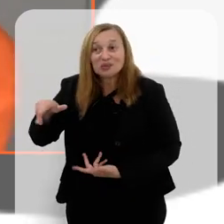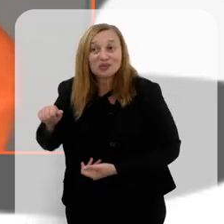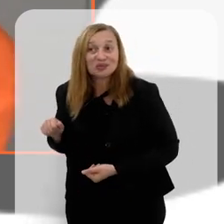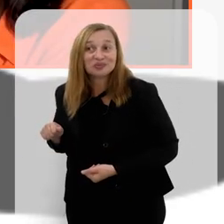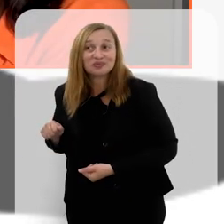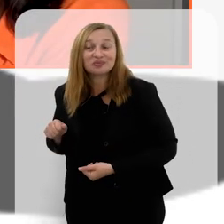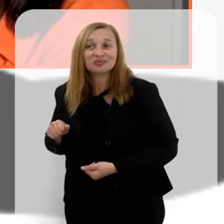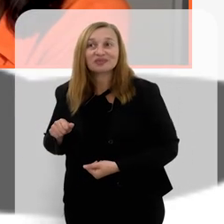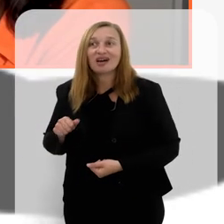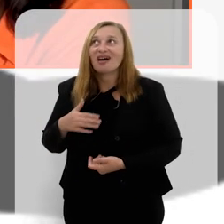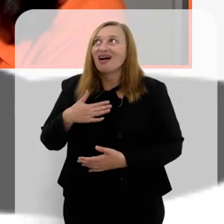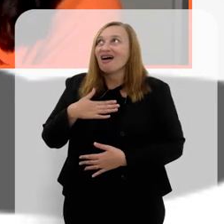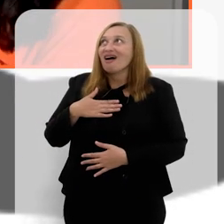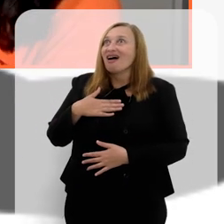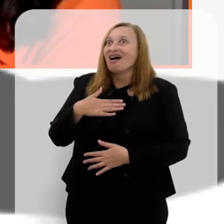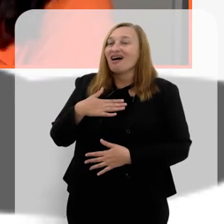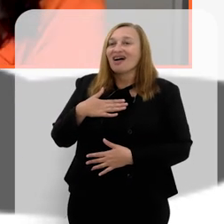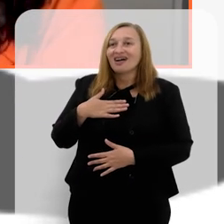mundo.